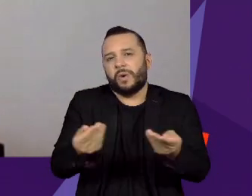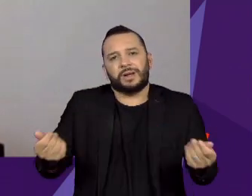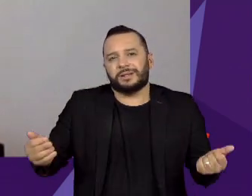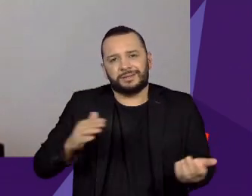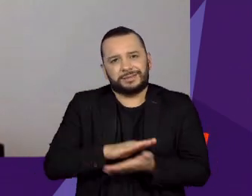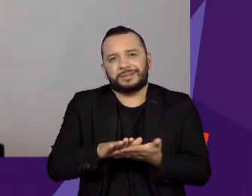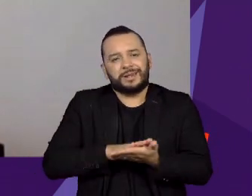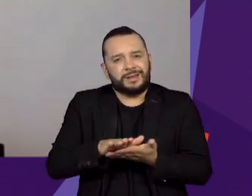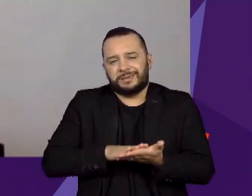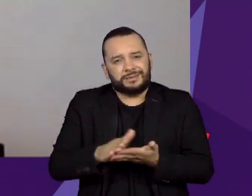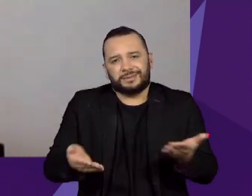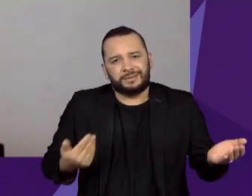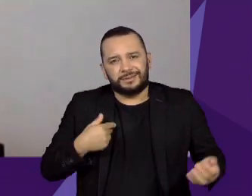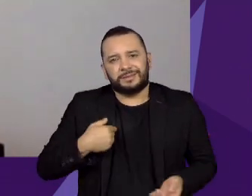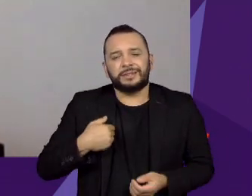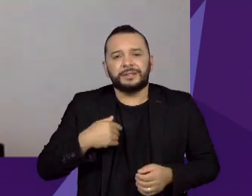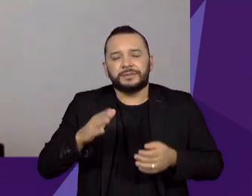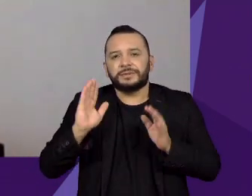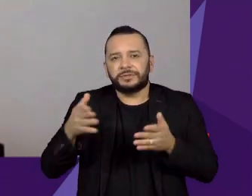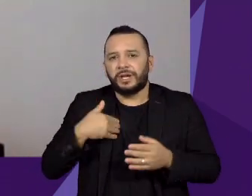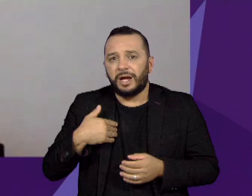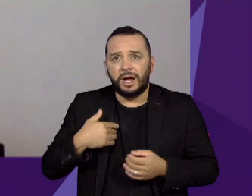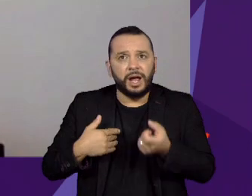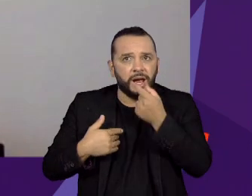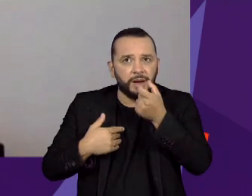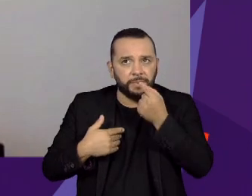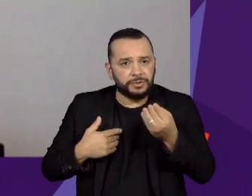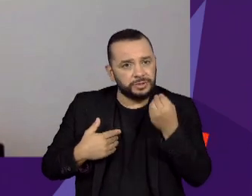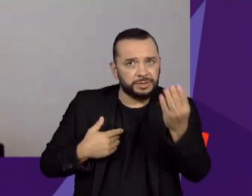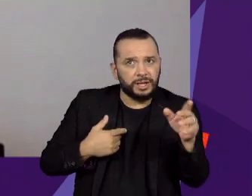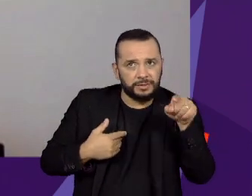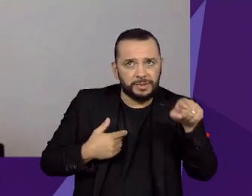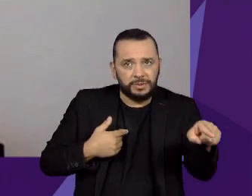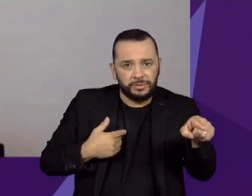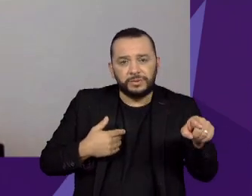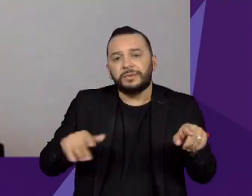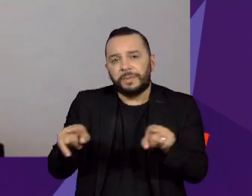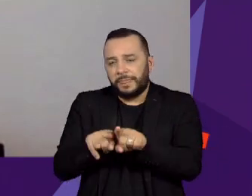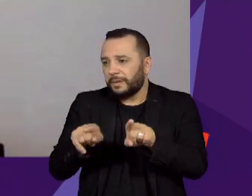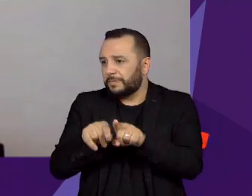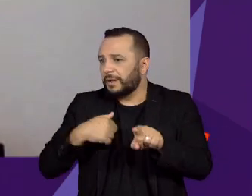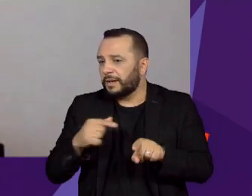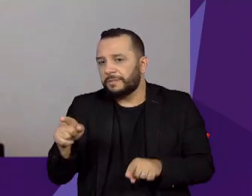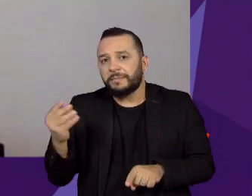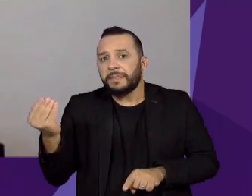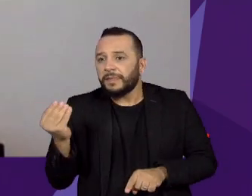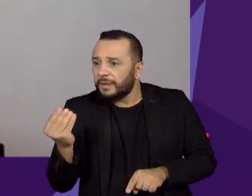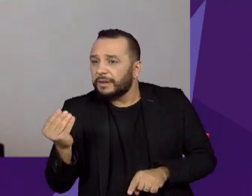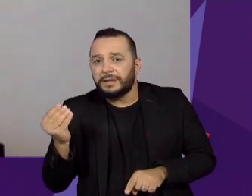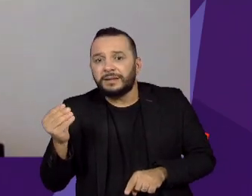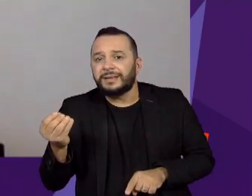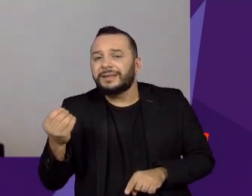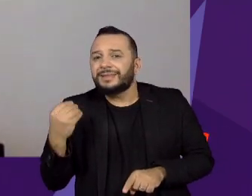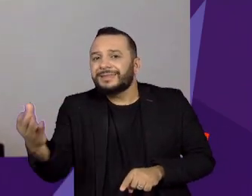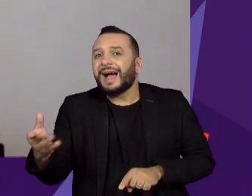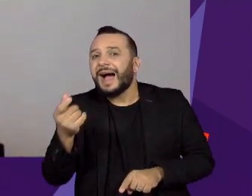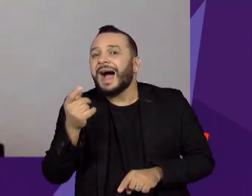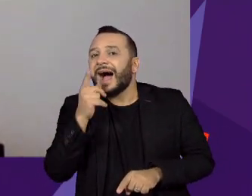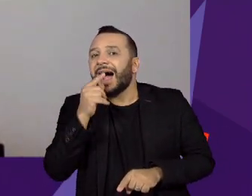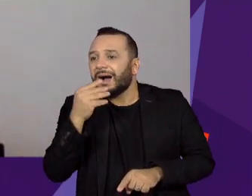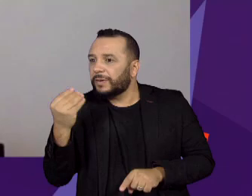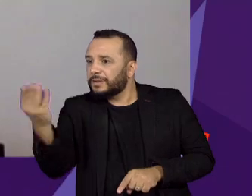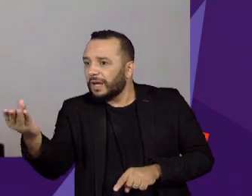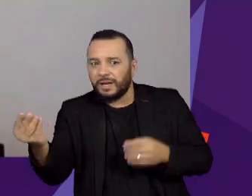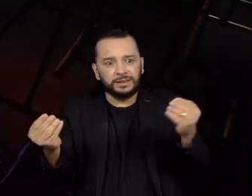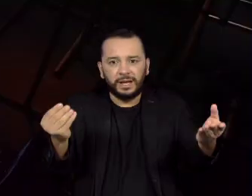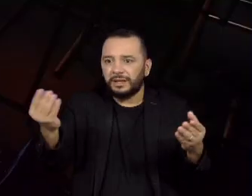duplo cego. Você dá placebo para um, dá o remédio para outro e compara com os que não tomaram ou os que tomaram. E o resultado é